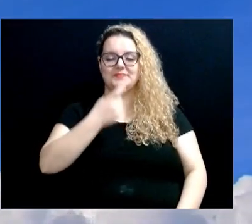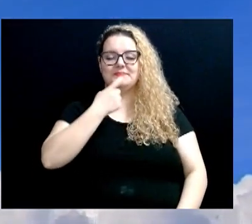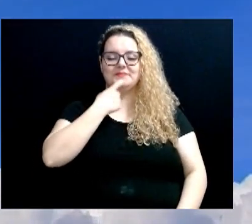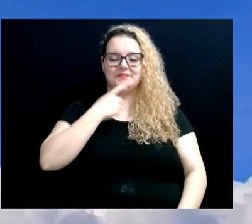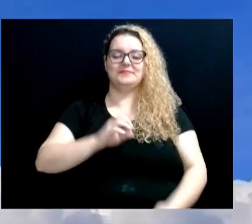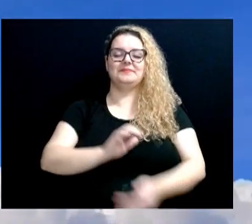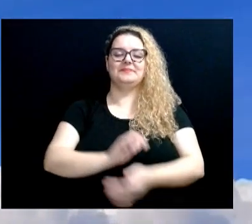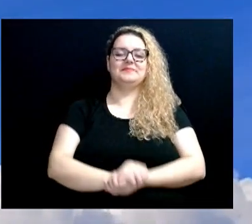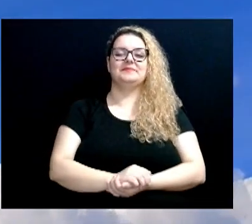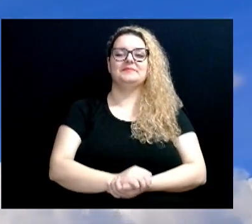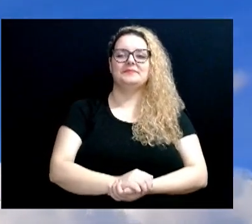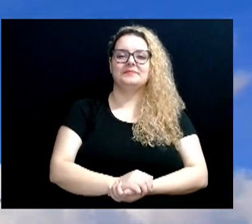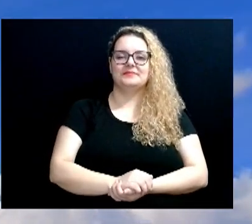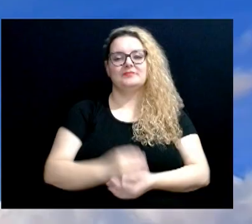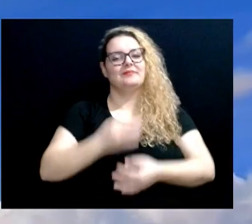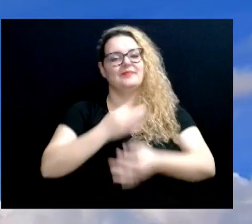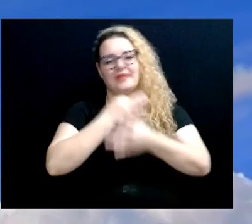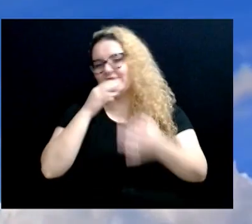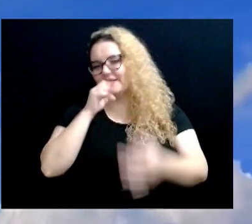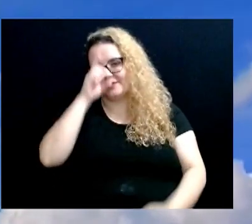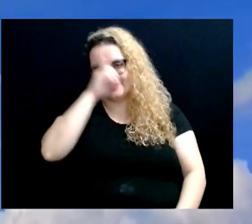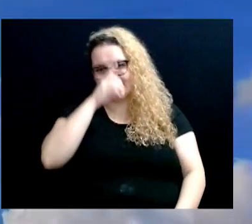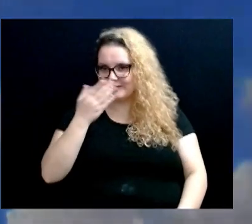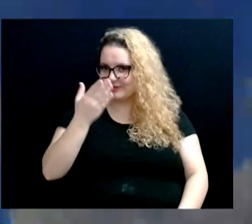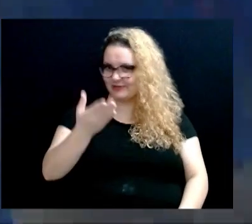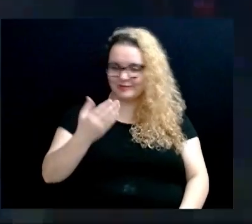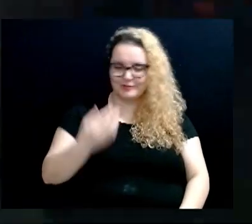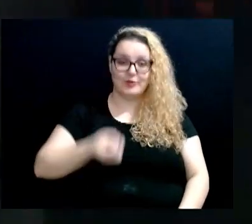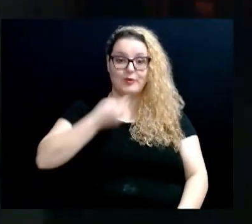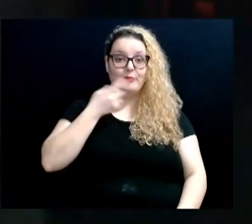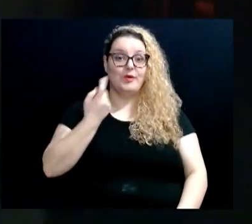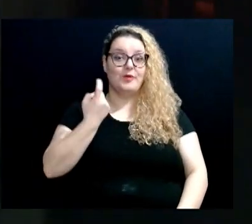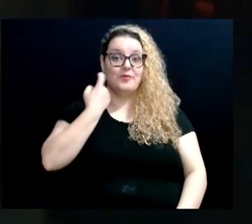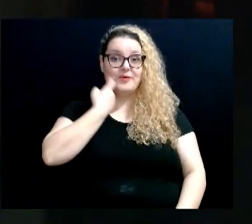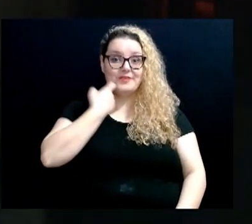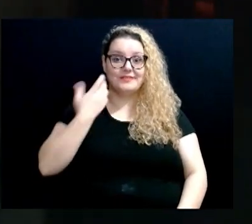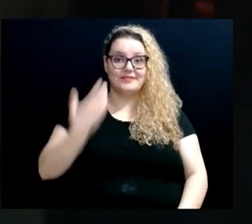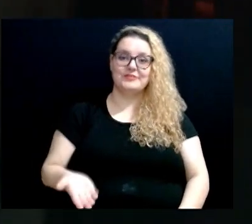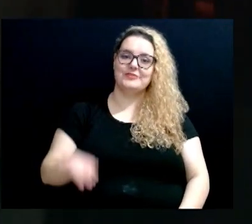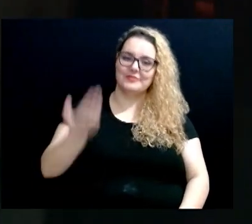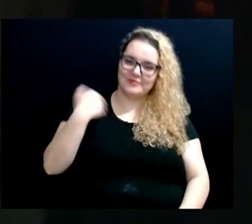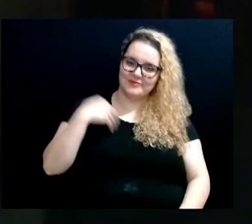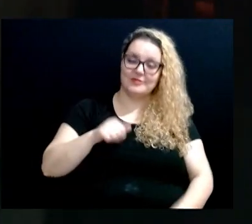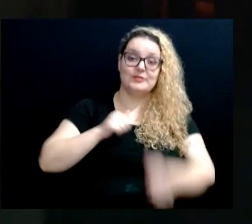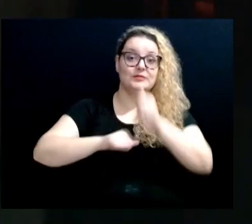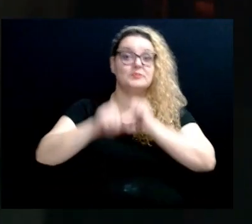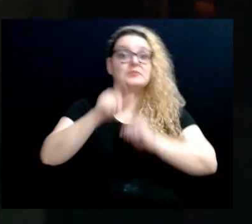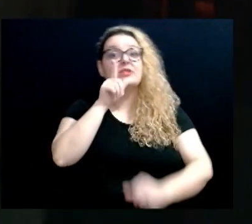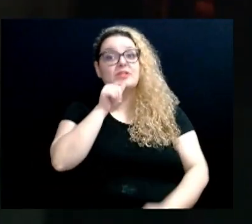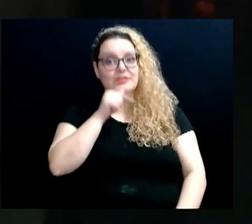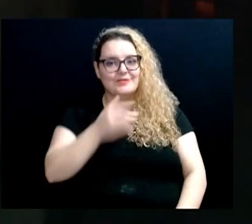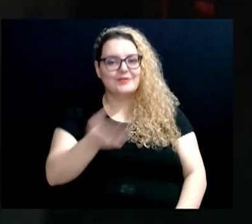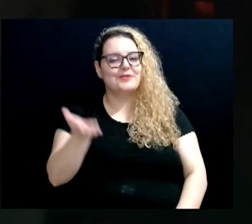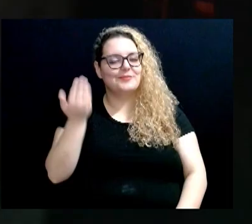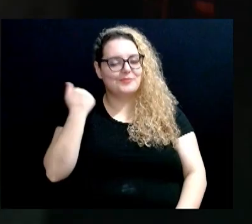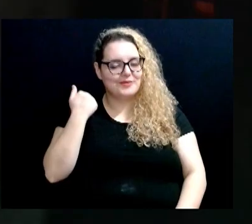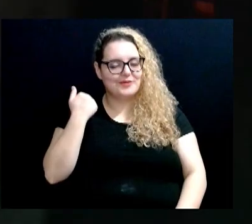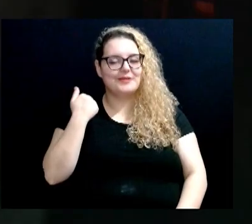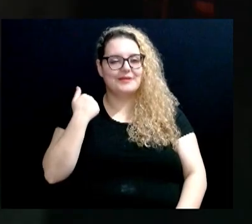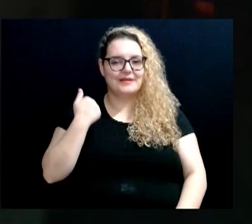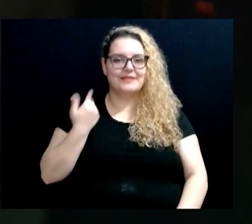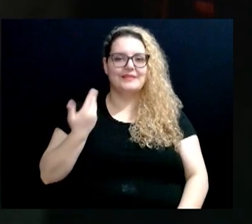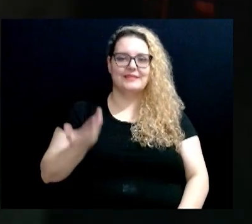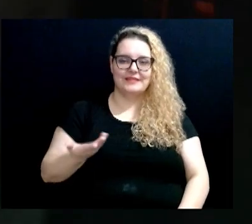Um ótimo final de semana para você, uma boa sexta-feira, vamos nos hidratar e bora então para o